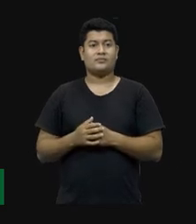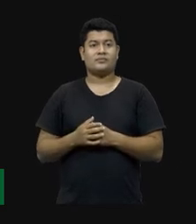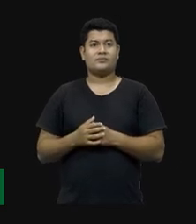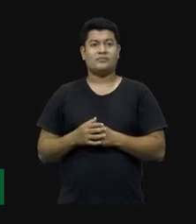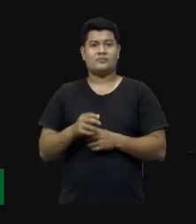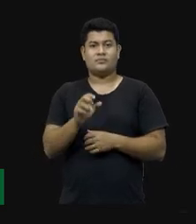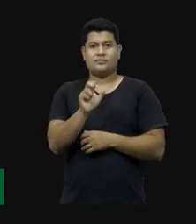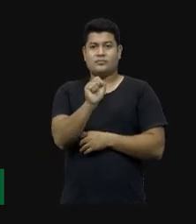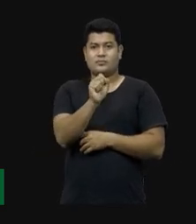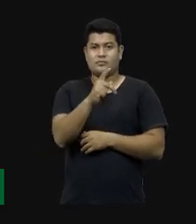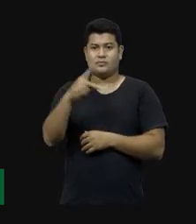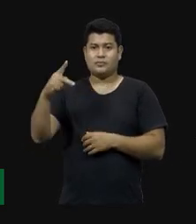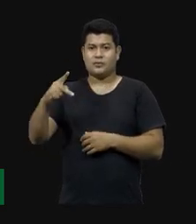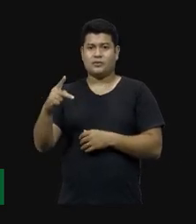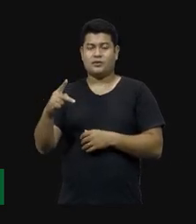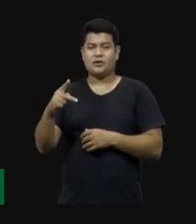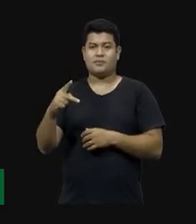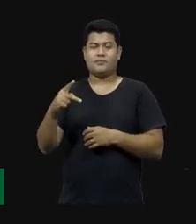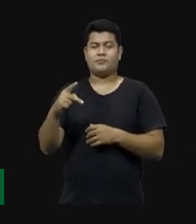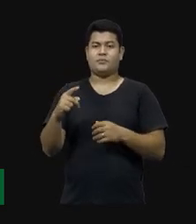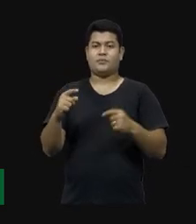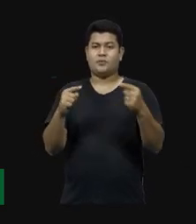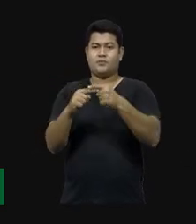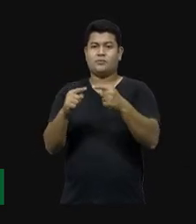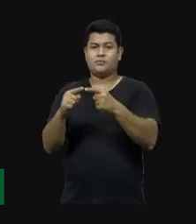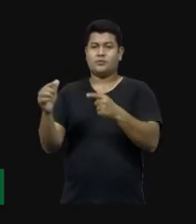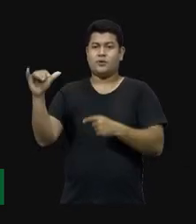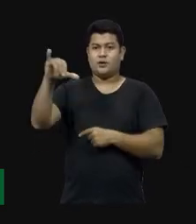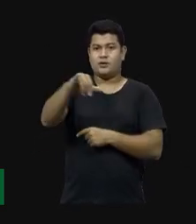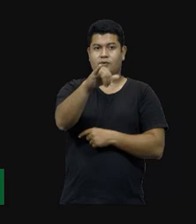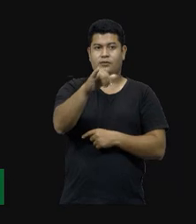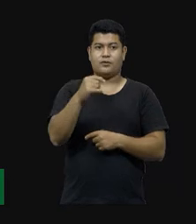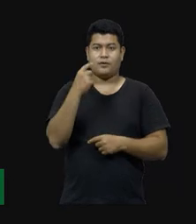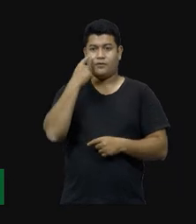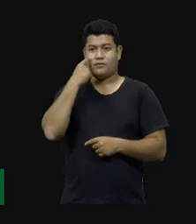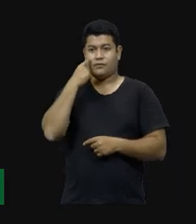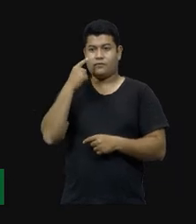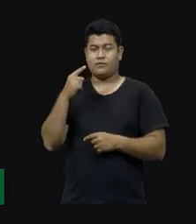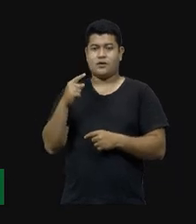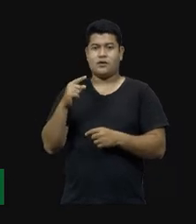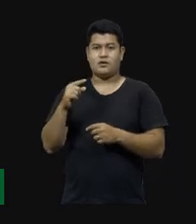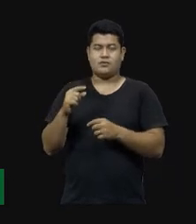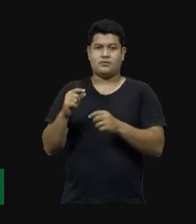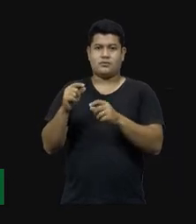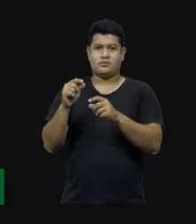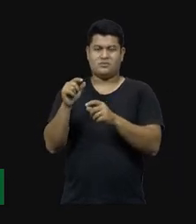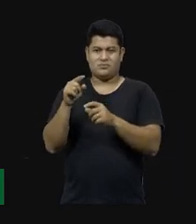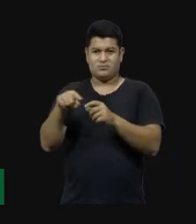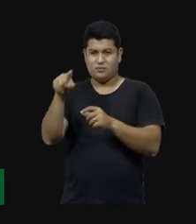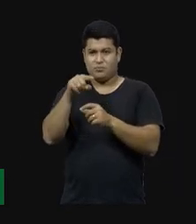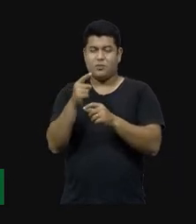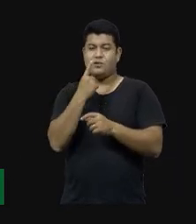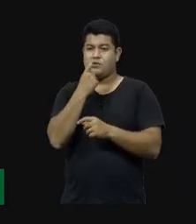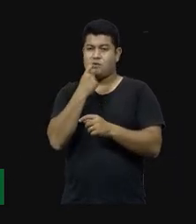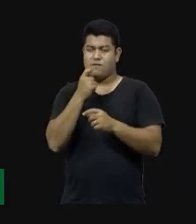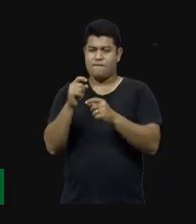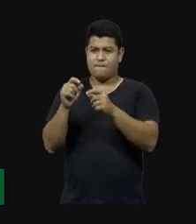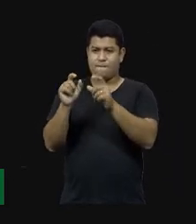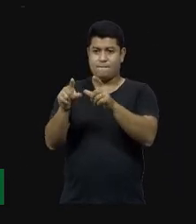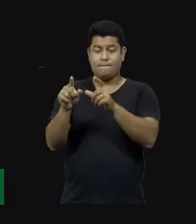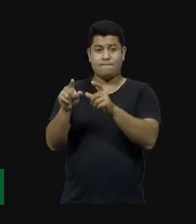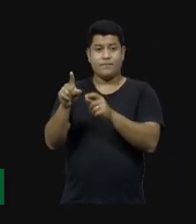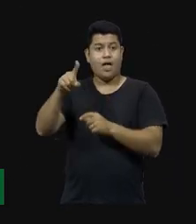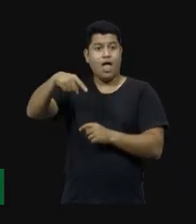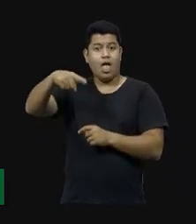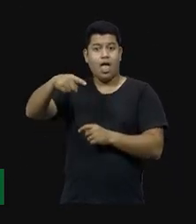aplicativo Flight, que vê esse pontinho vermelho, depois eu vou mostrar, é que é um aliás,